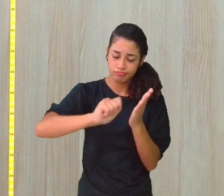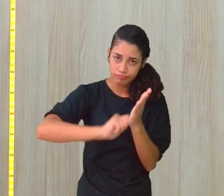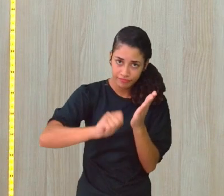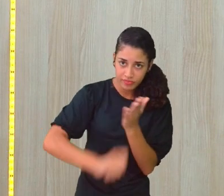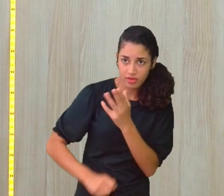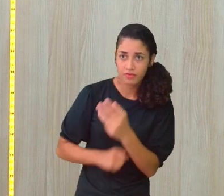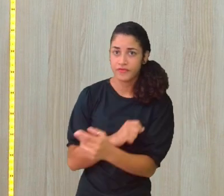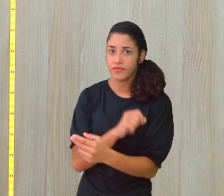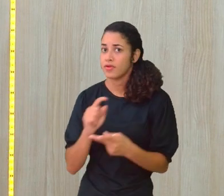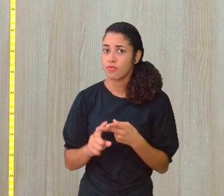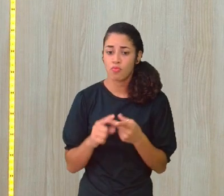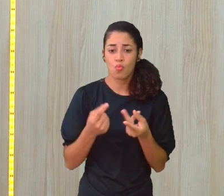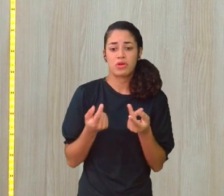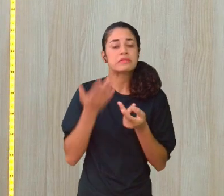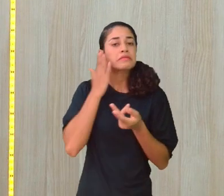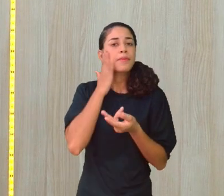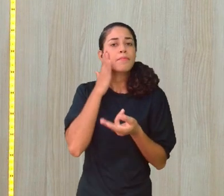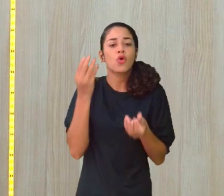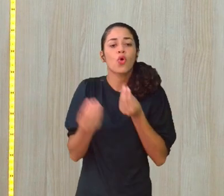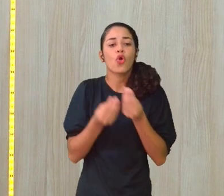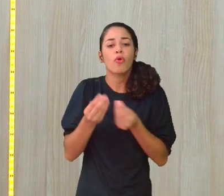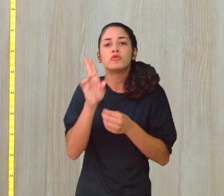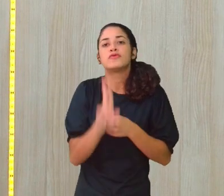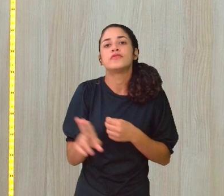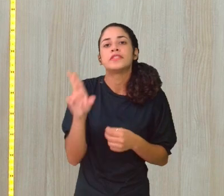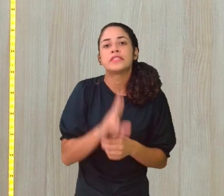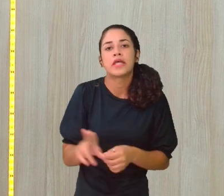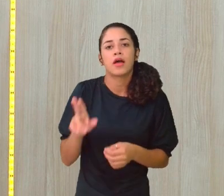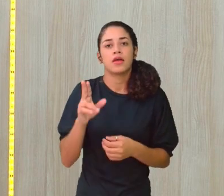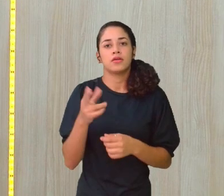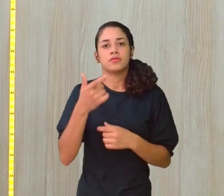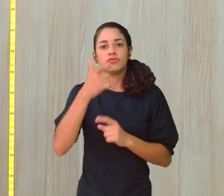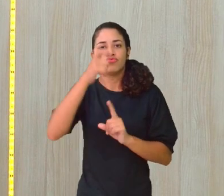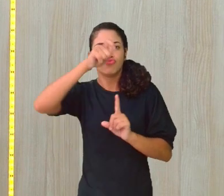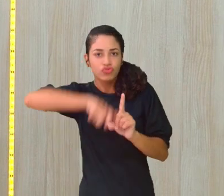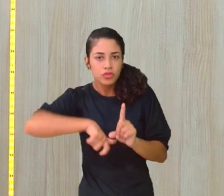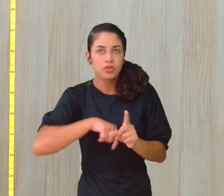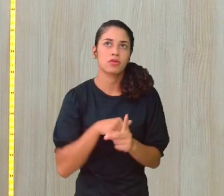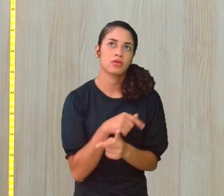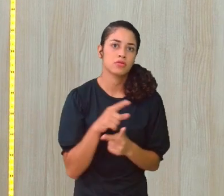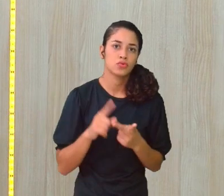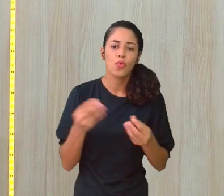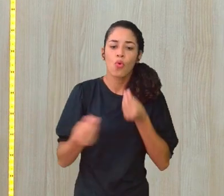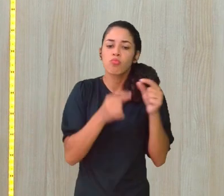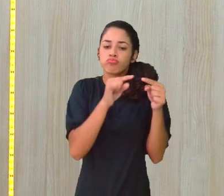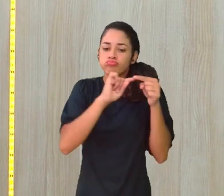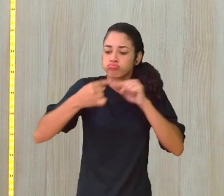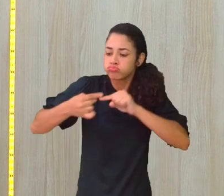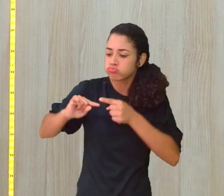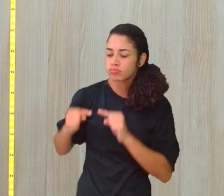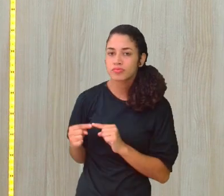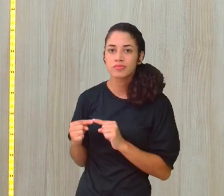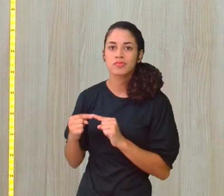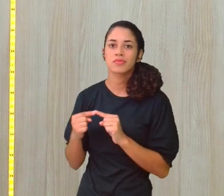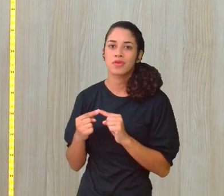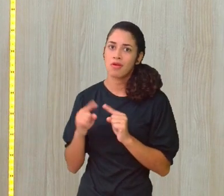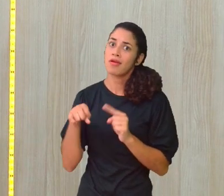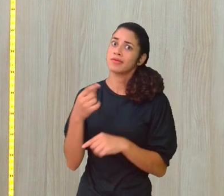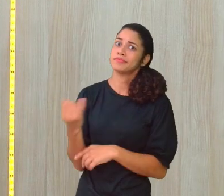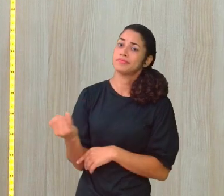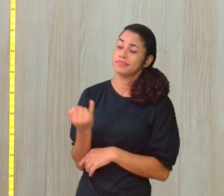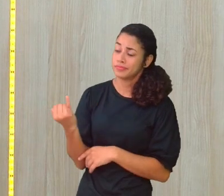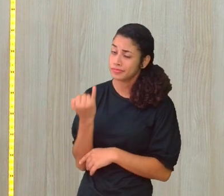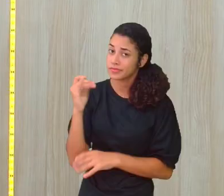saber exatamente quando usar um sujeito, onde colocar o verbo, como fazer a concordância. Então, tem uma aplicabilidade, sim,